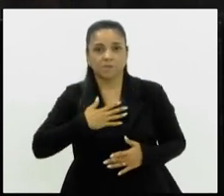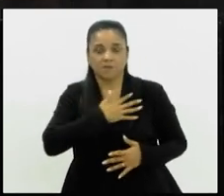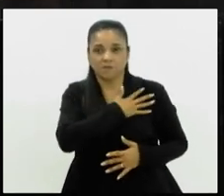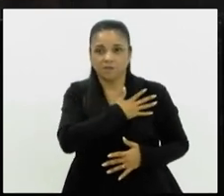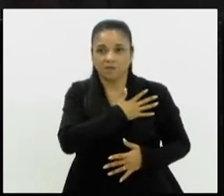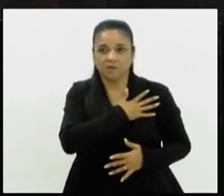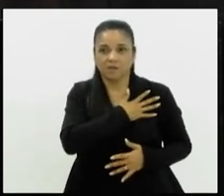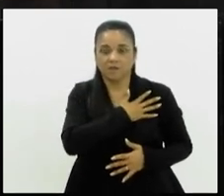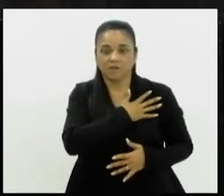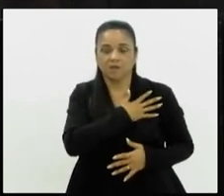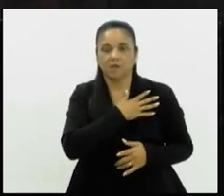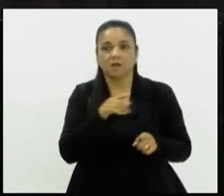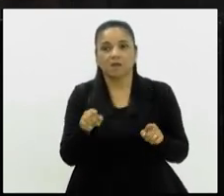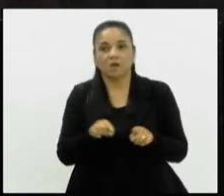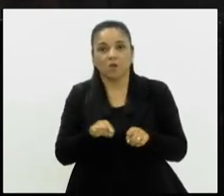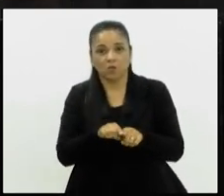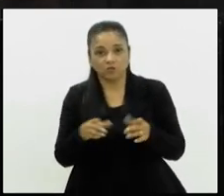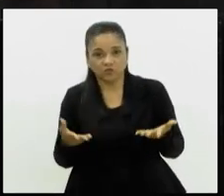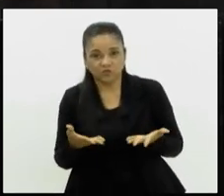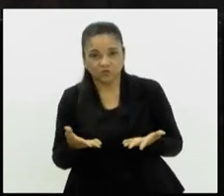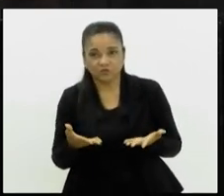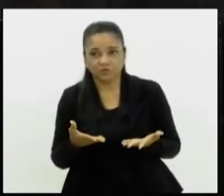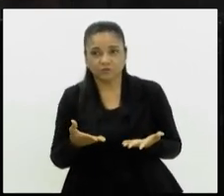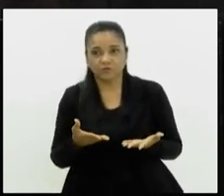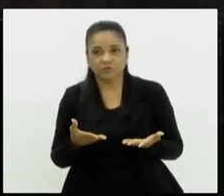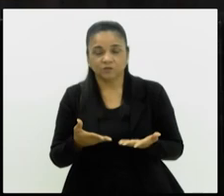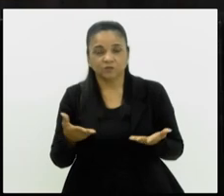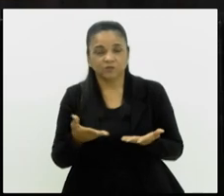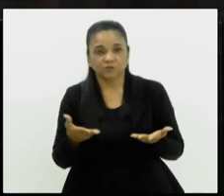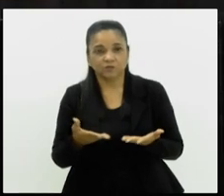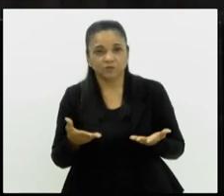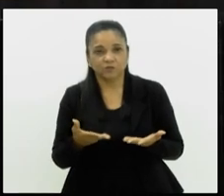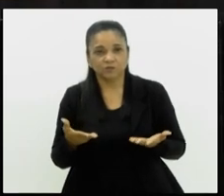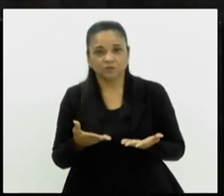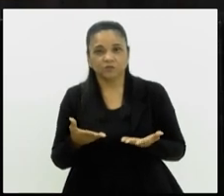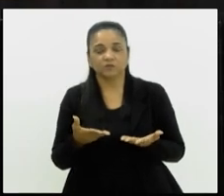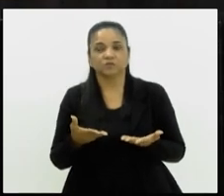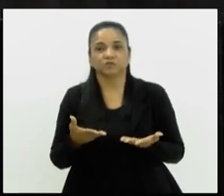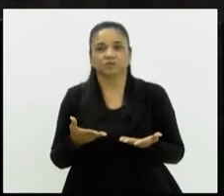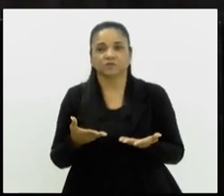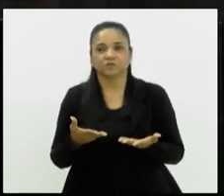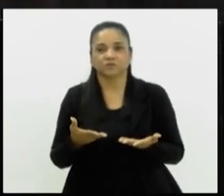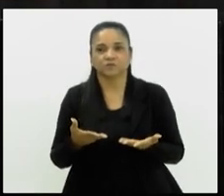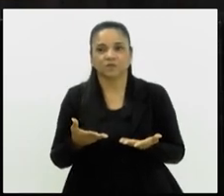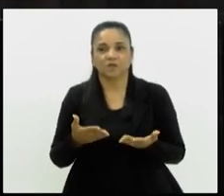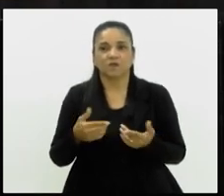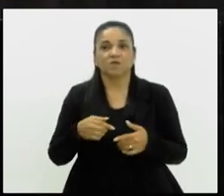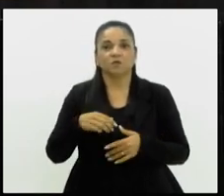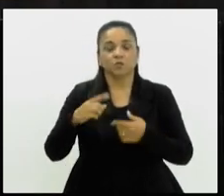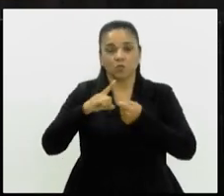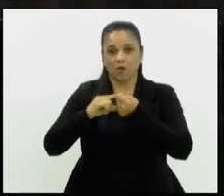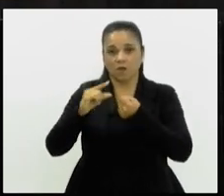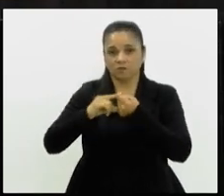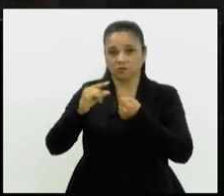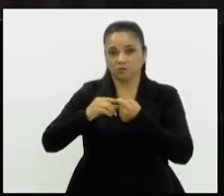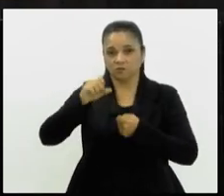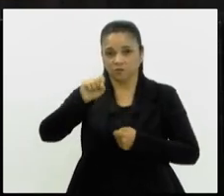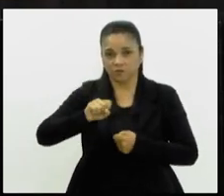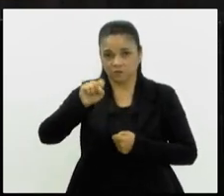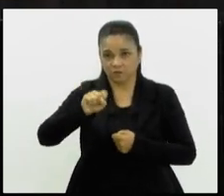deputada Marta Rocha, falando inclusive para Vossa Excelência, do artigo 8º do